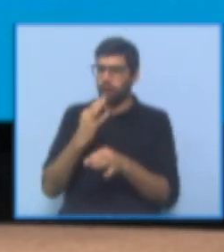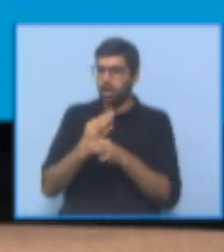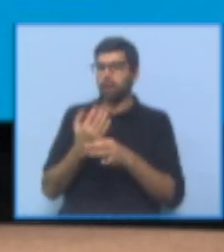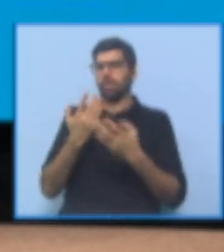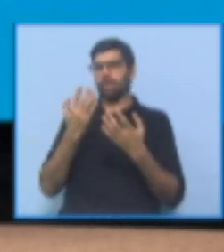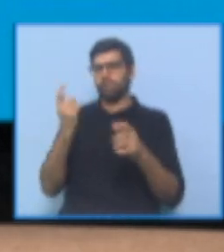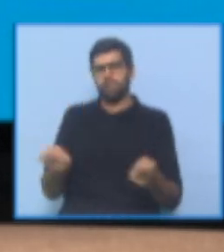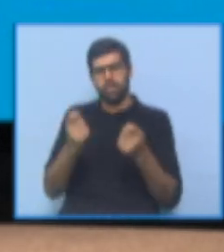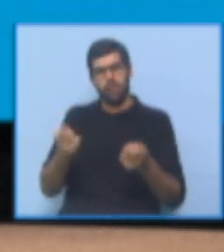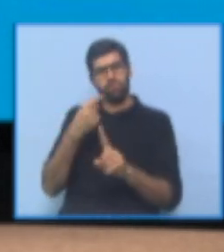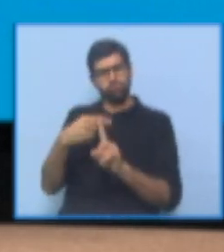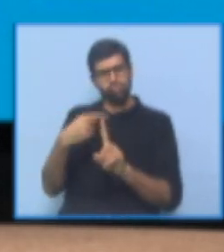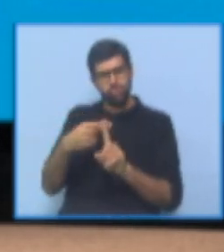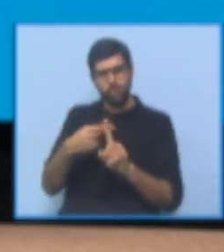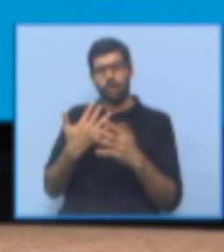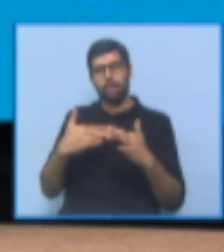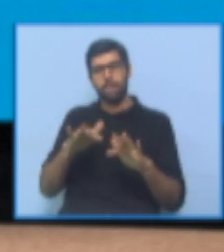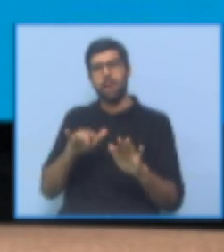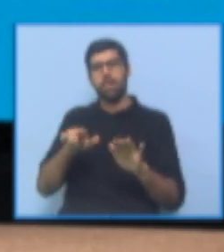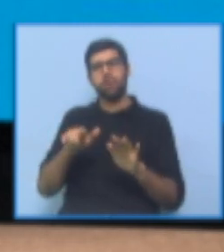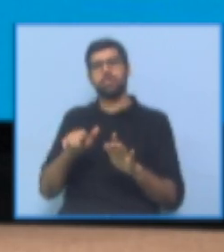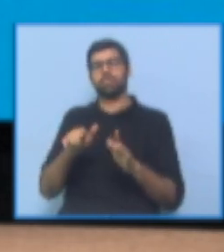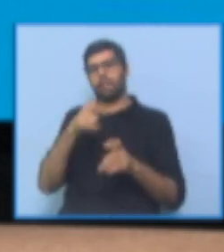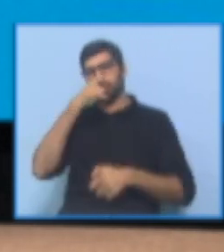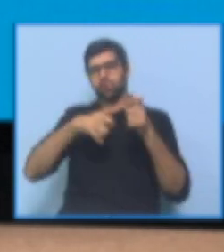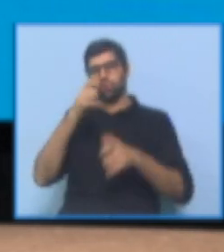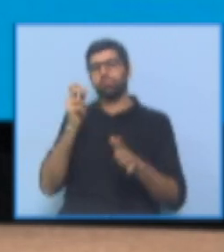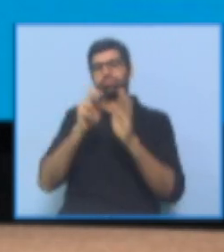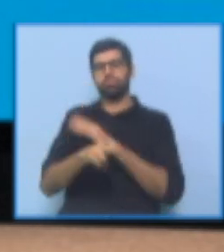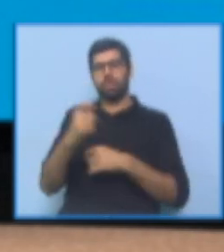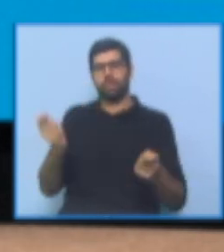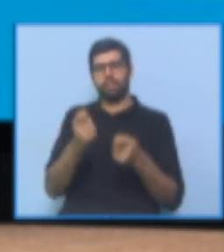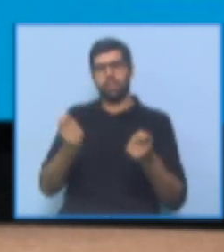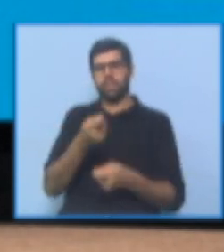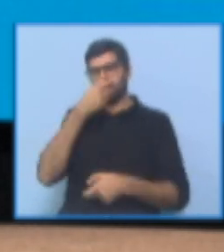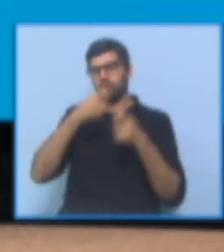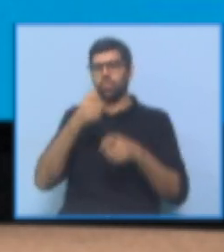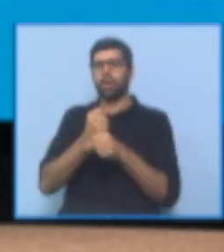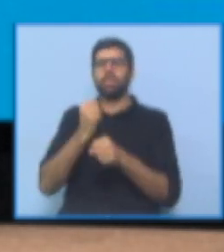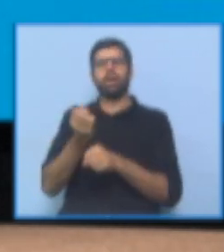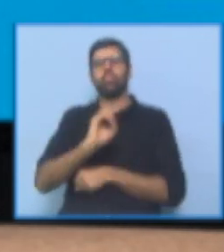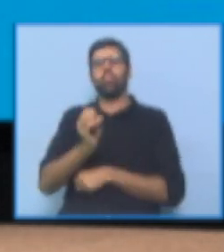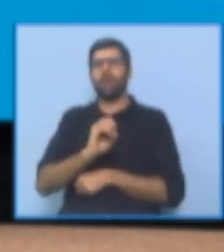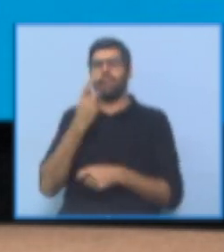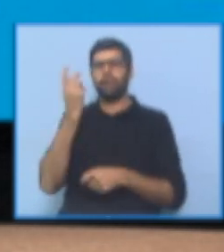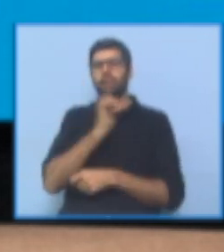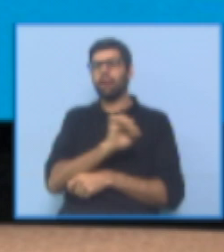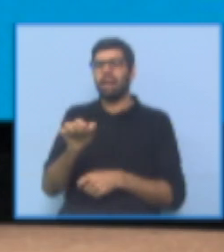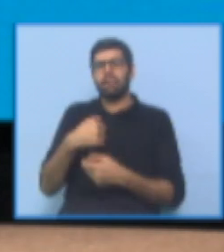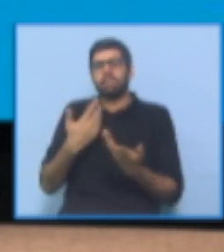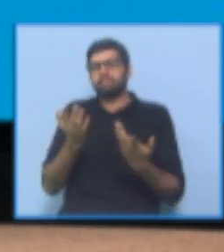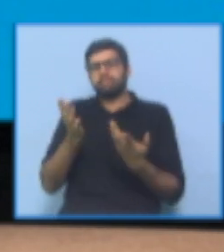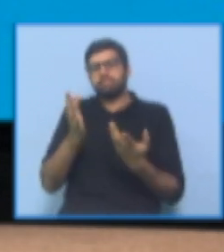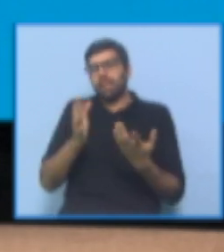festivais. Mas uma boa parte das pessoas que entram nos festivais são pessoas que às vezes não têm emprego, as suas vidas estão como estão,